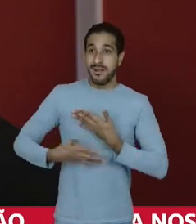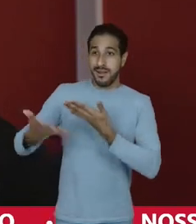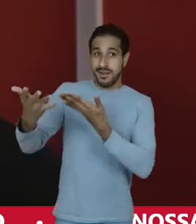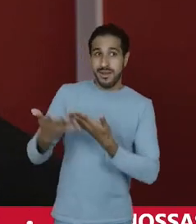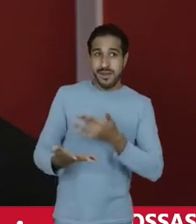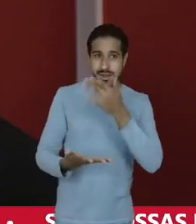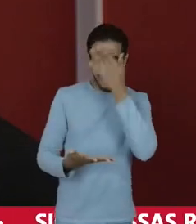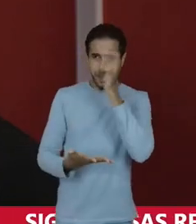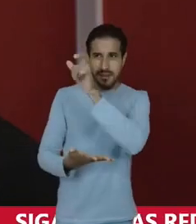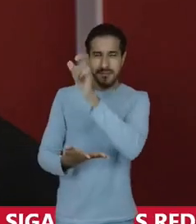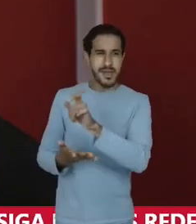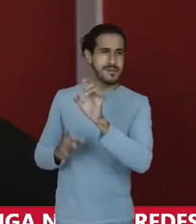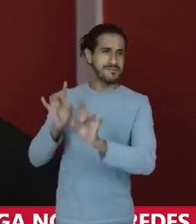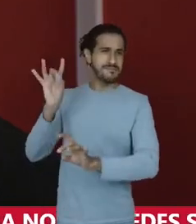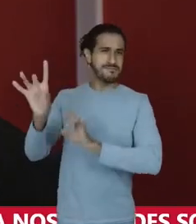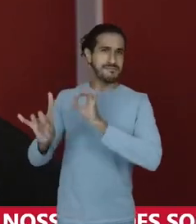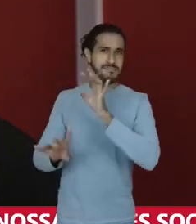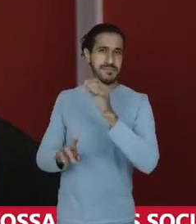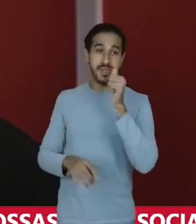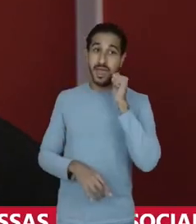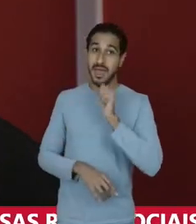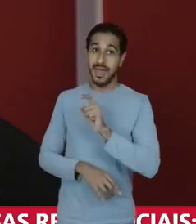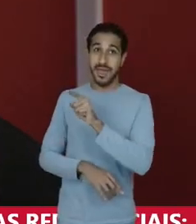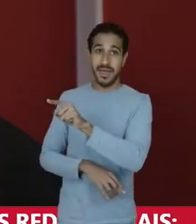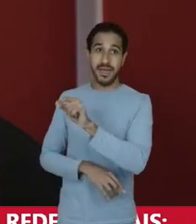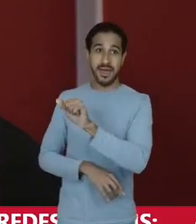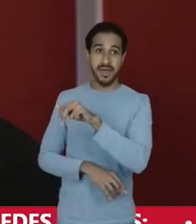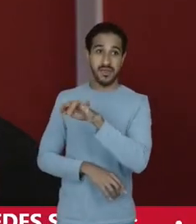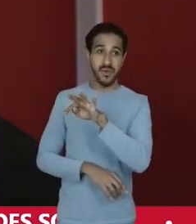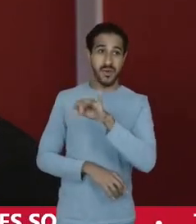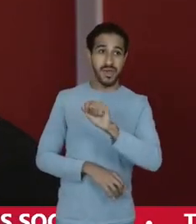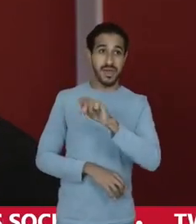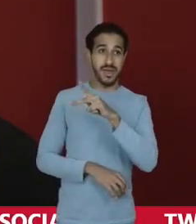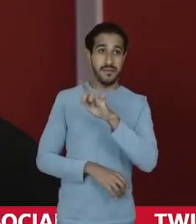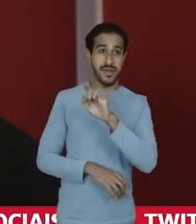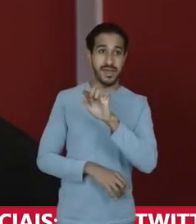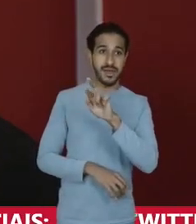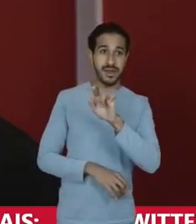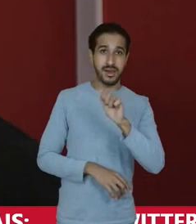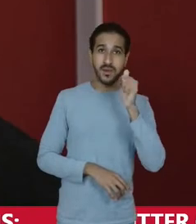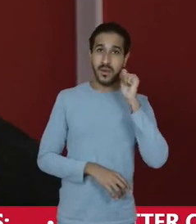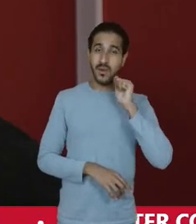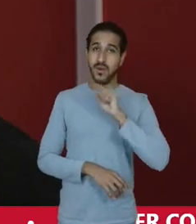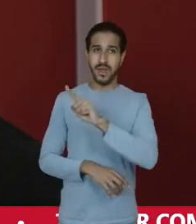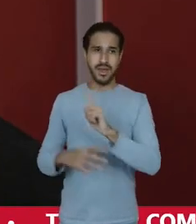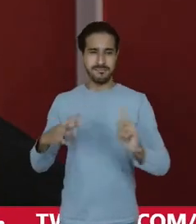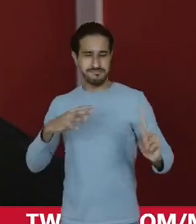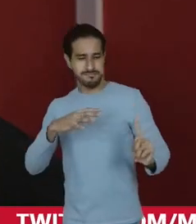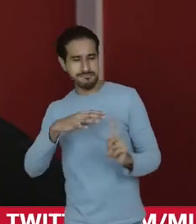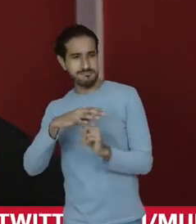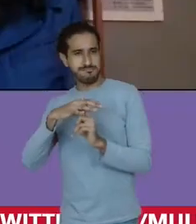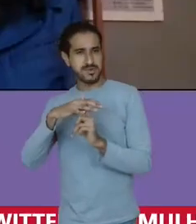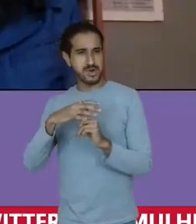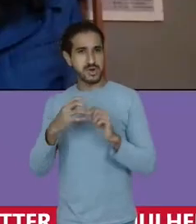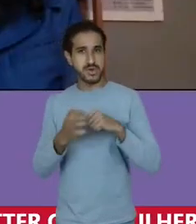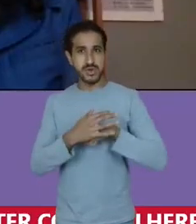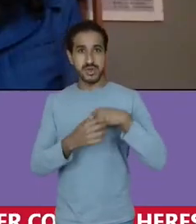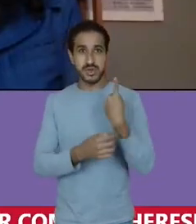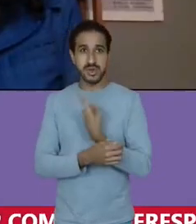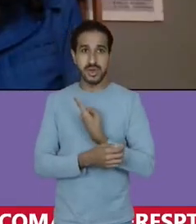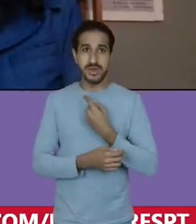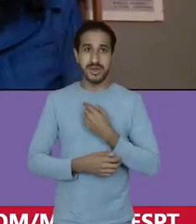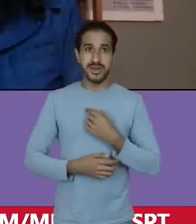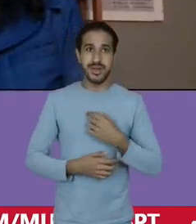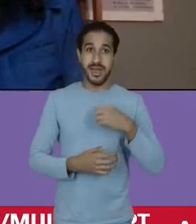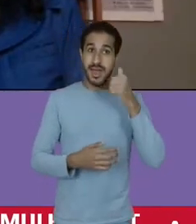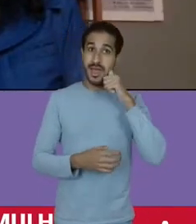uma convidada super especial, a nossa querida Antônia Pellegrino, que é agora uma companheira. Antônia Pellegrino é